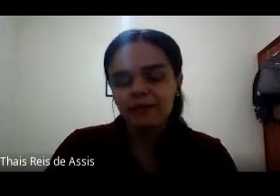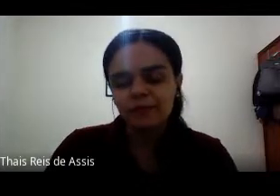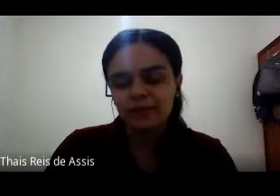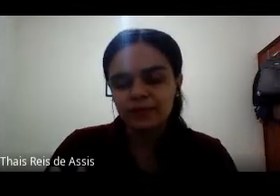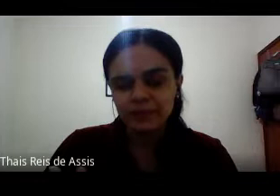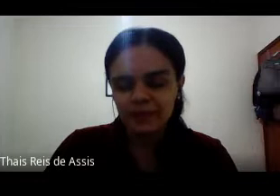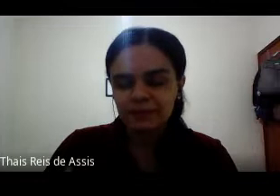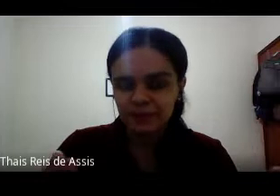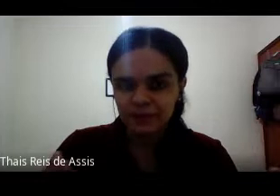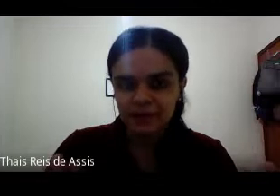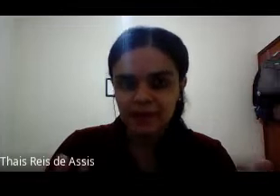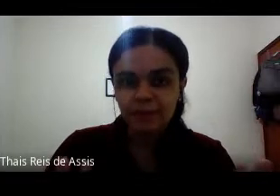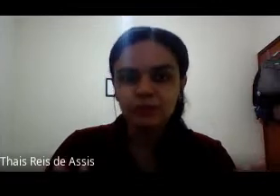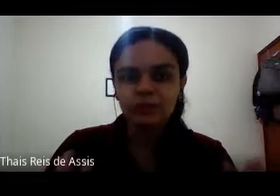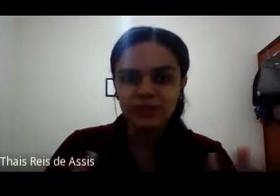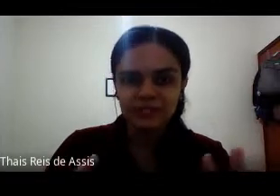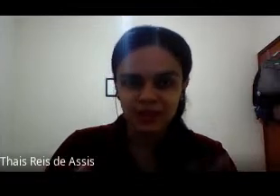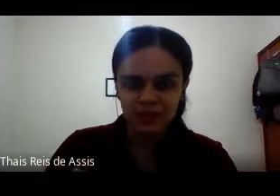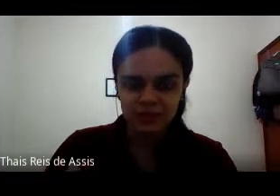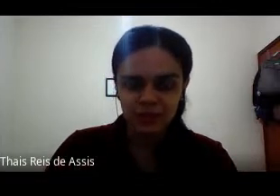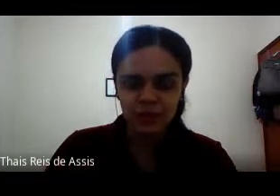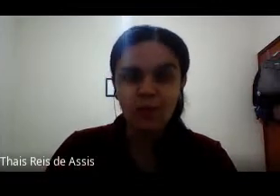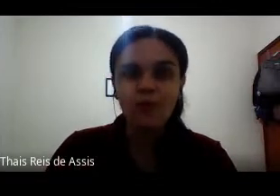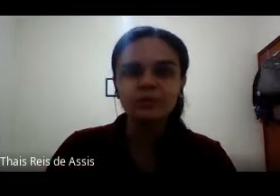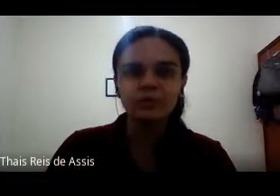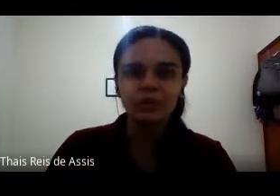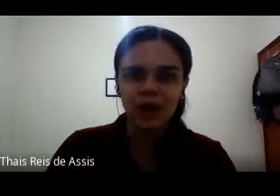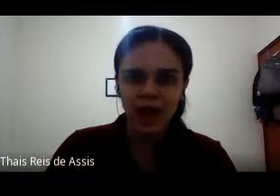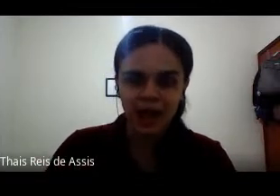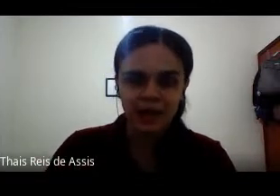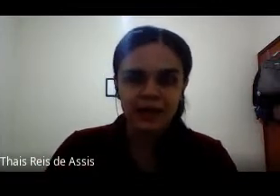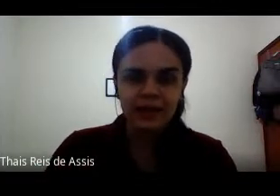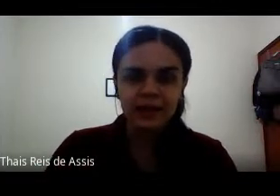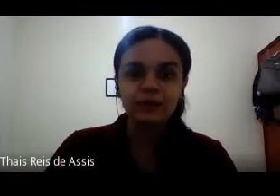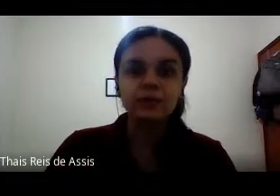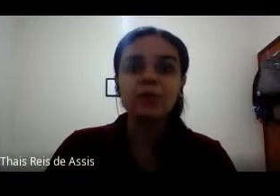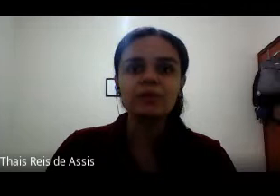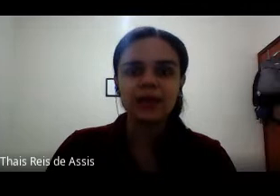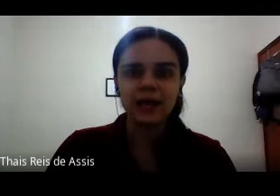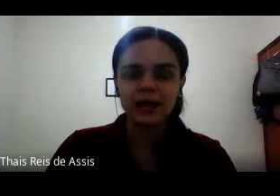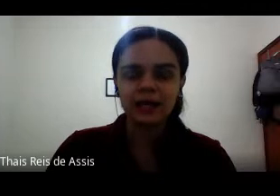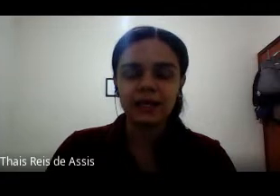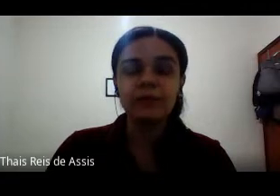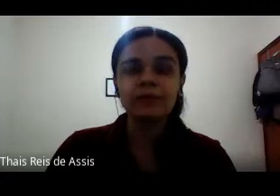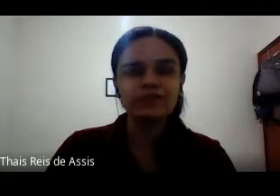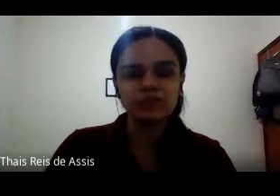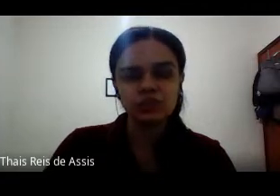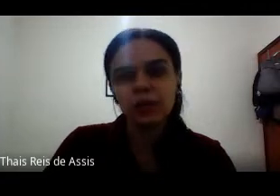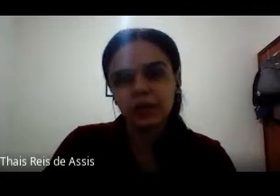É muito, sempre lembro disso, é muito mais fácil eu controlar e eu dominar quem